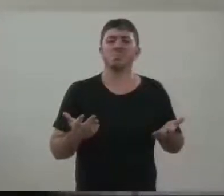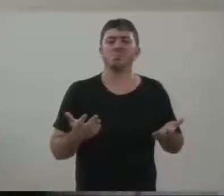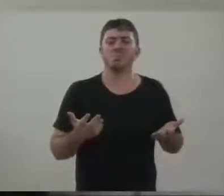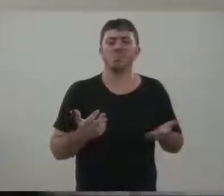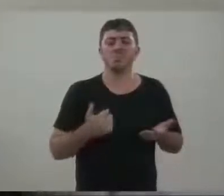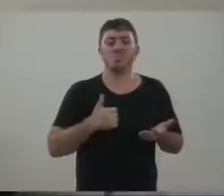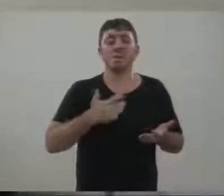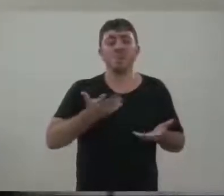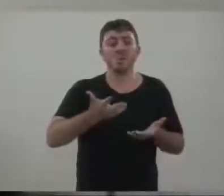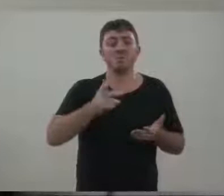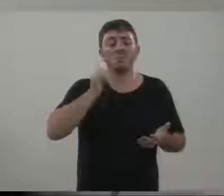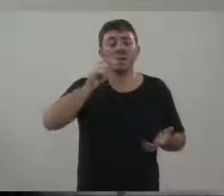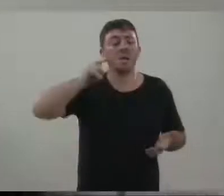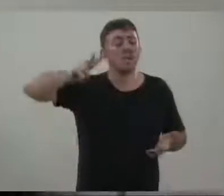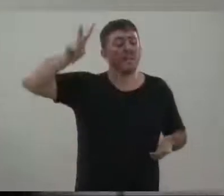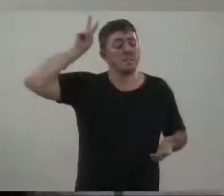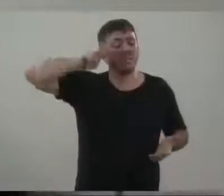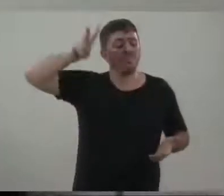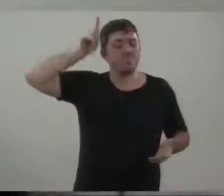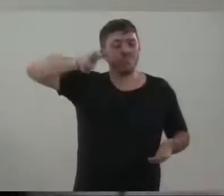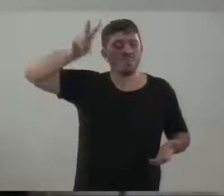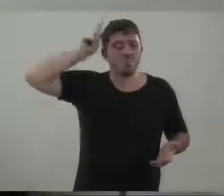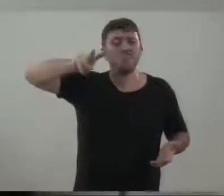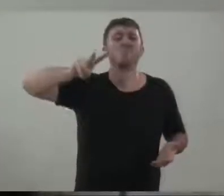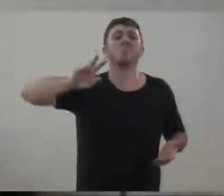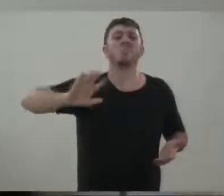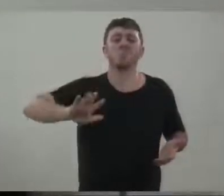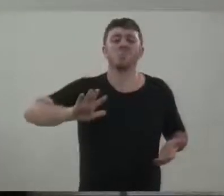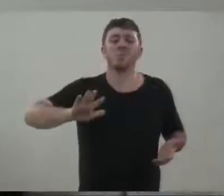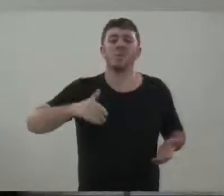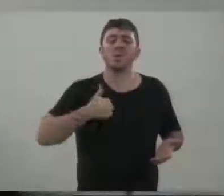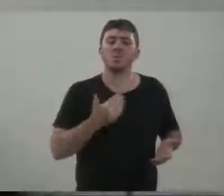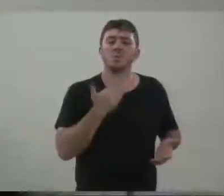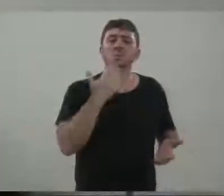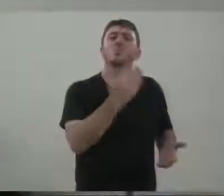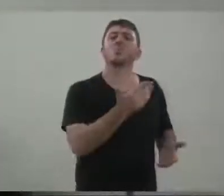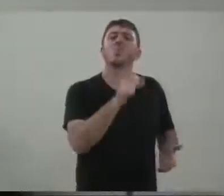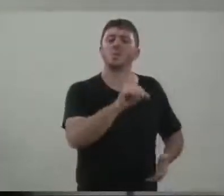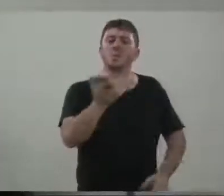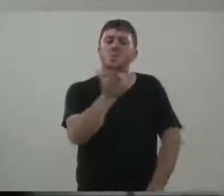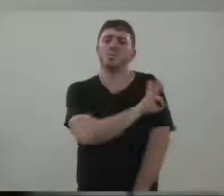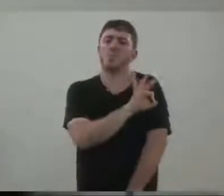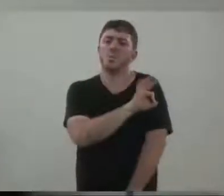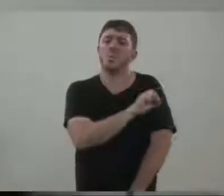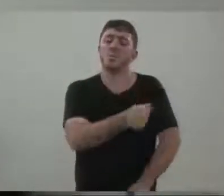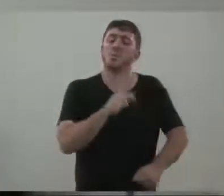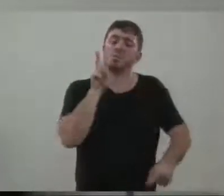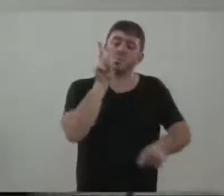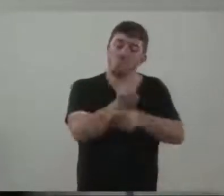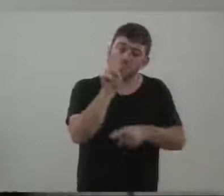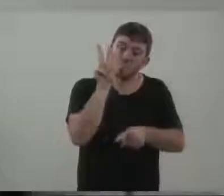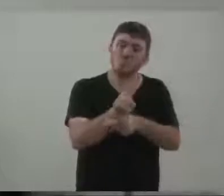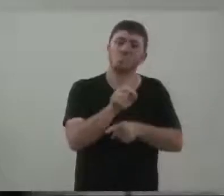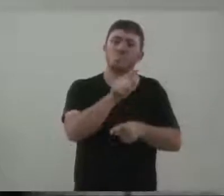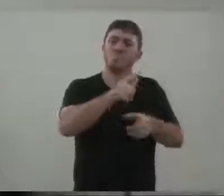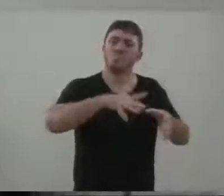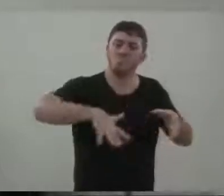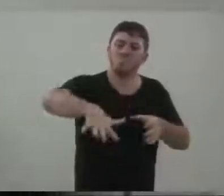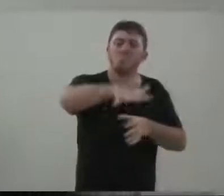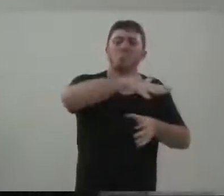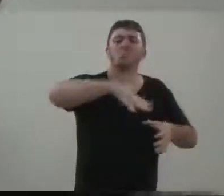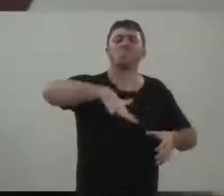né, relembrar essa questão e pedir para o governo proteger aquela área, né, de uma